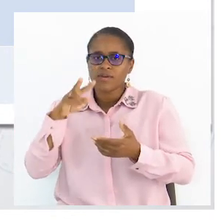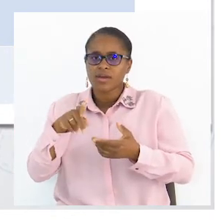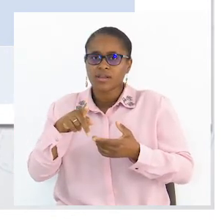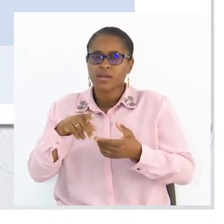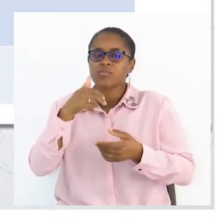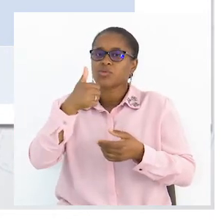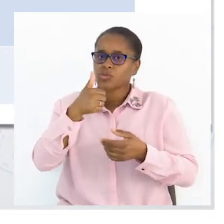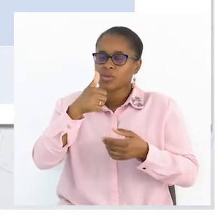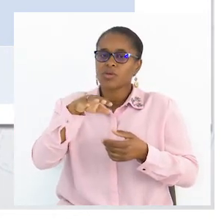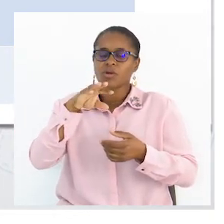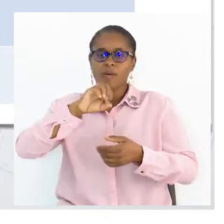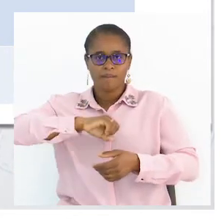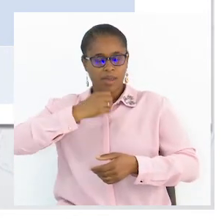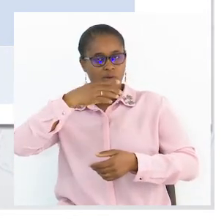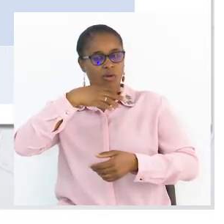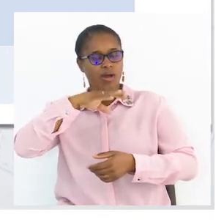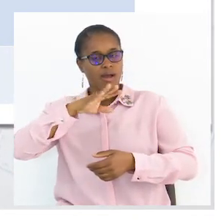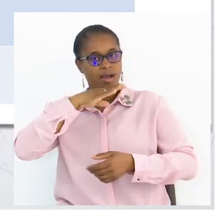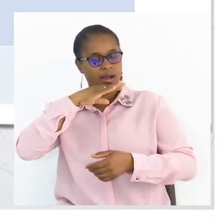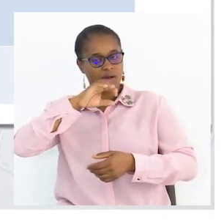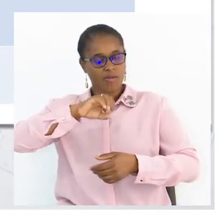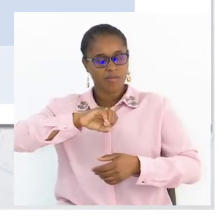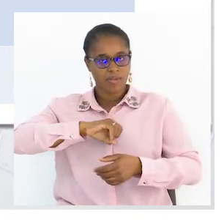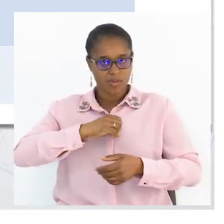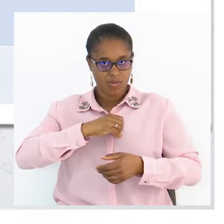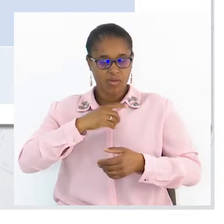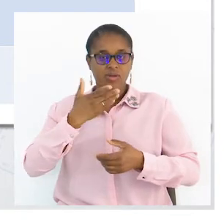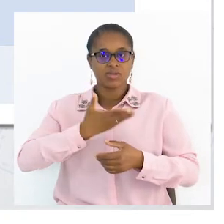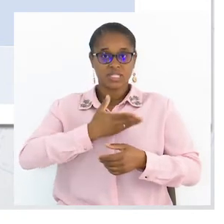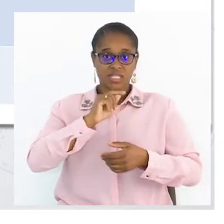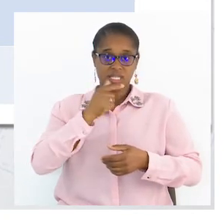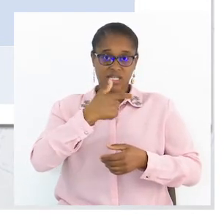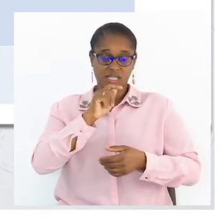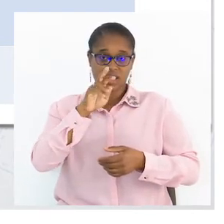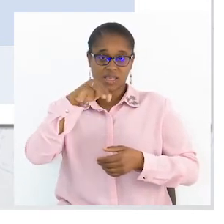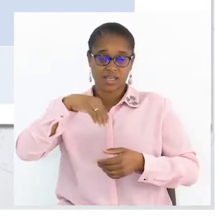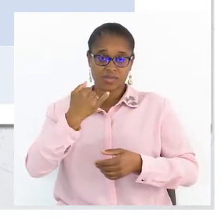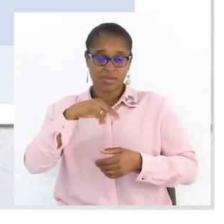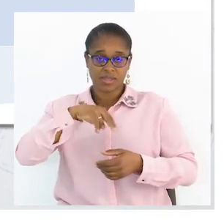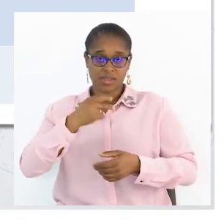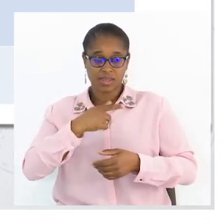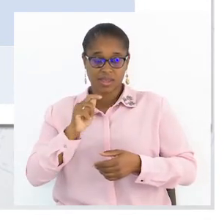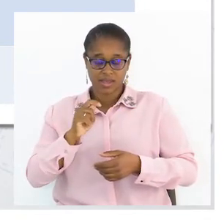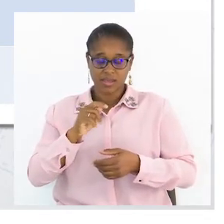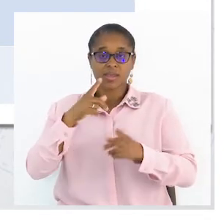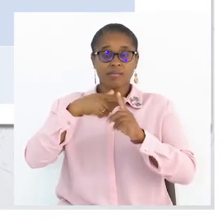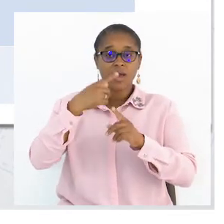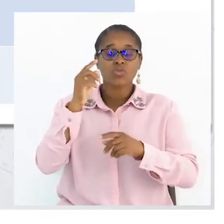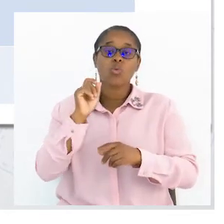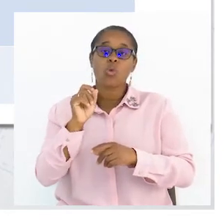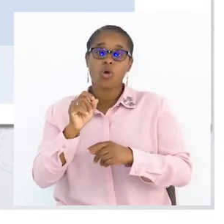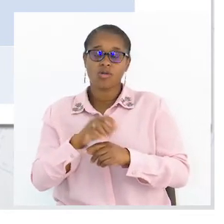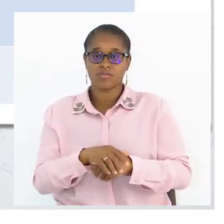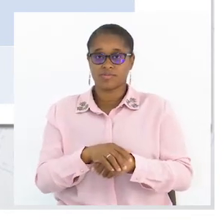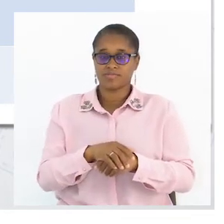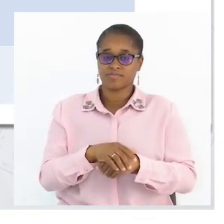meu cão é um labrador, é um determinante mais um nome. Determinante 1, labrador, nome, que já